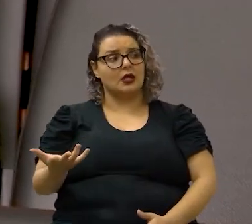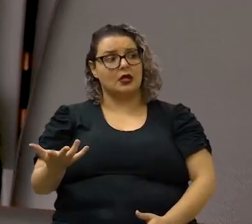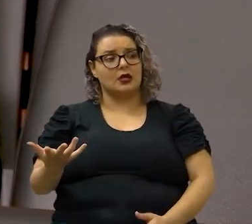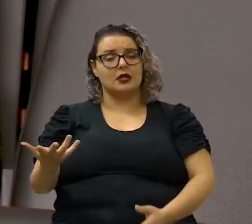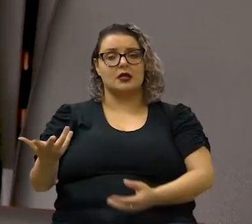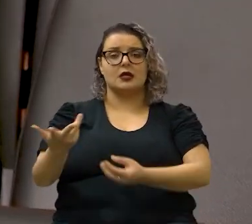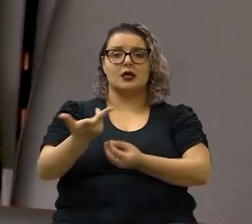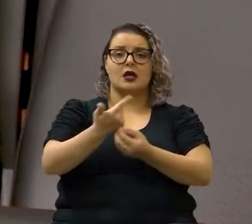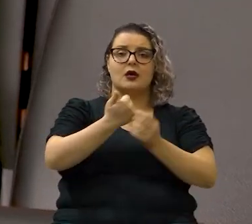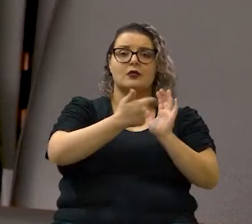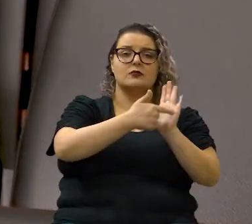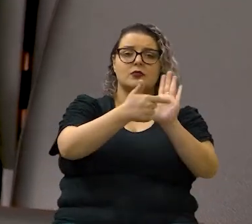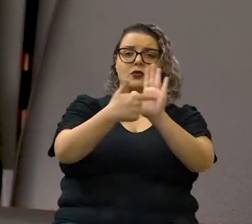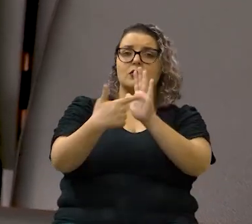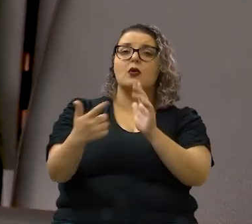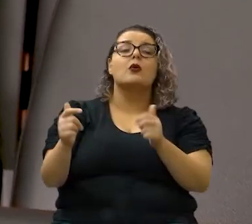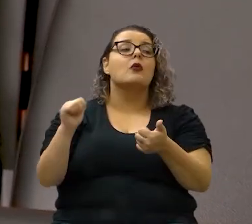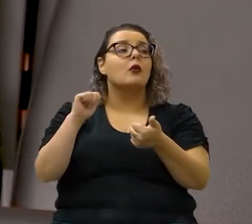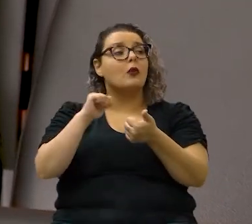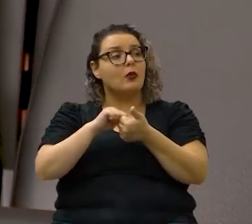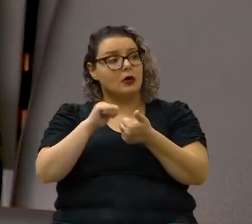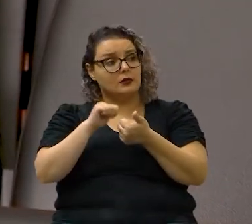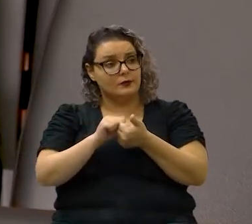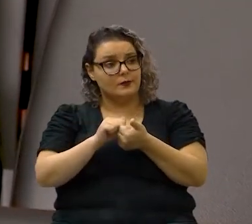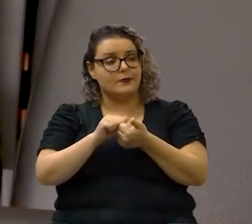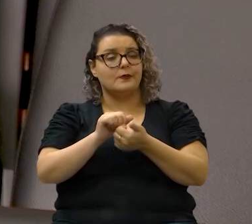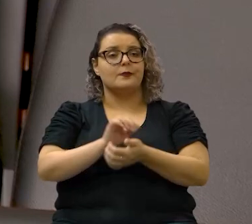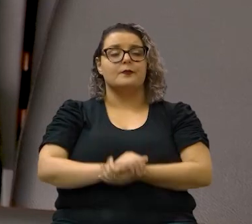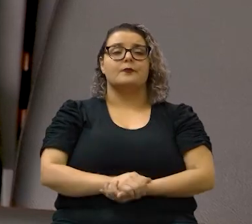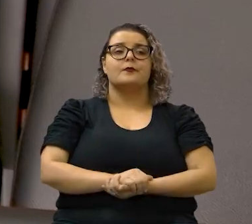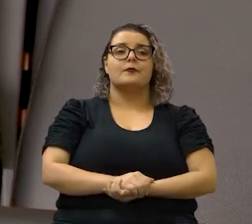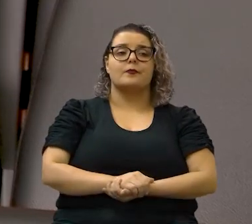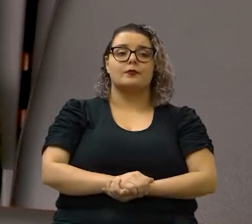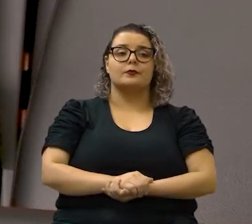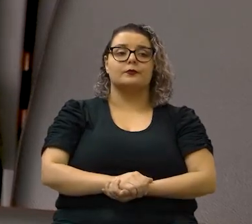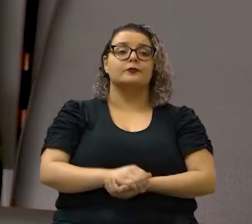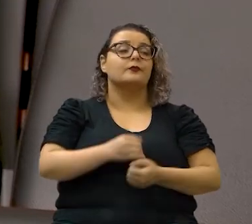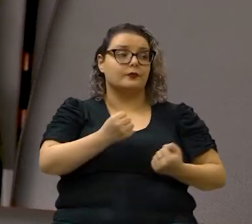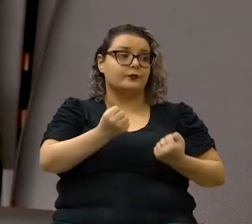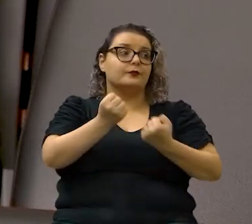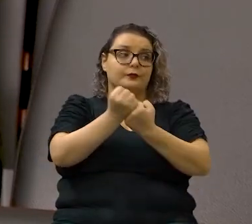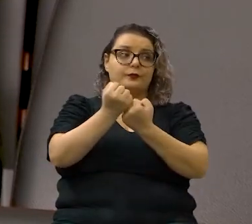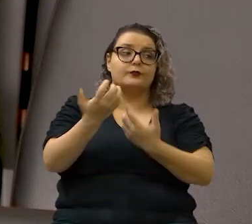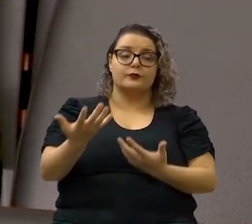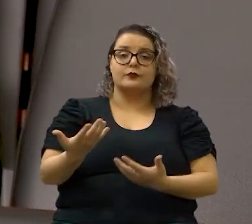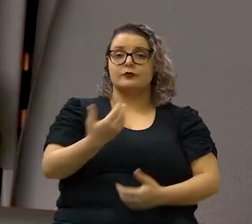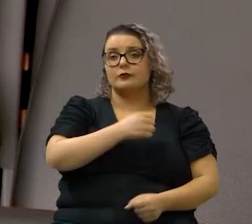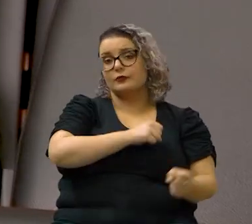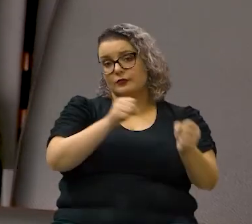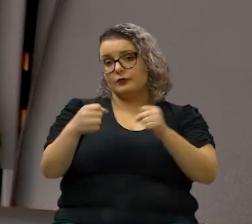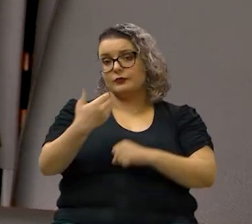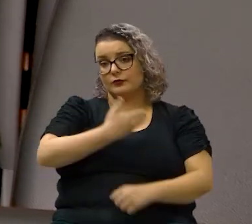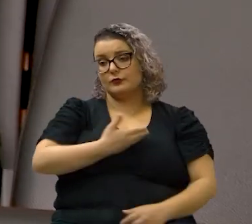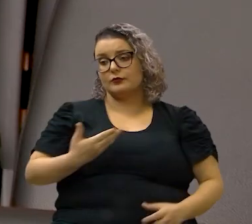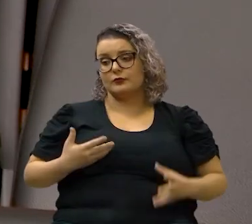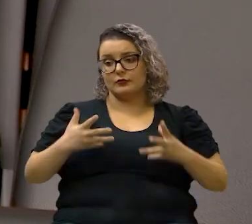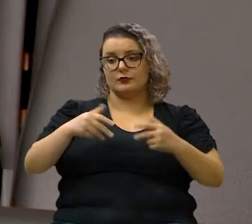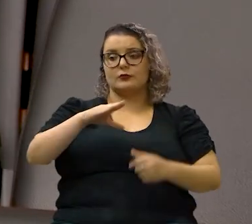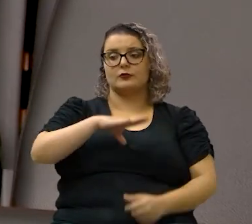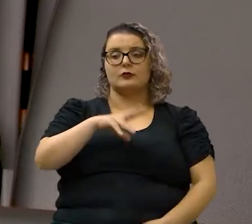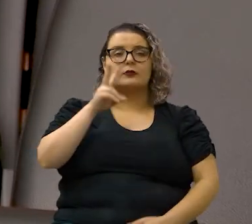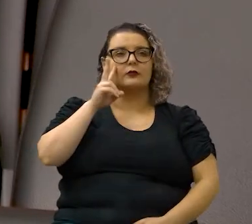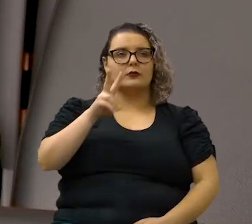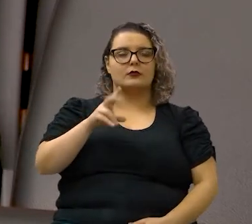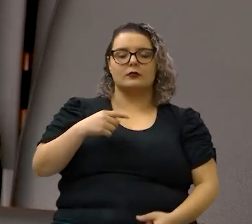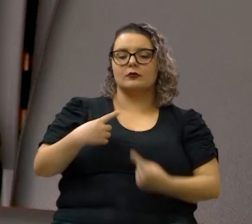tem essas obras expostas com qualidade e com apoio, né, do poder público pela cidade toda. É